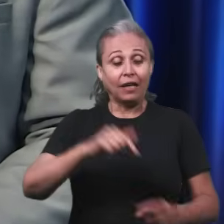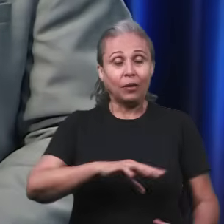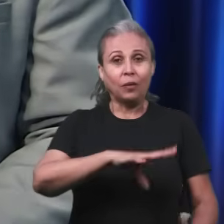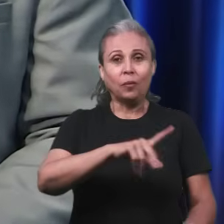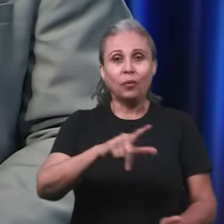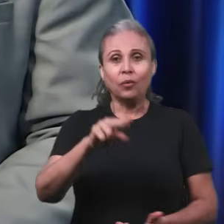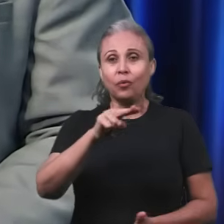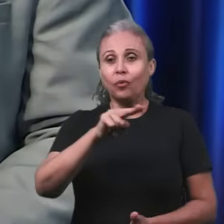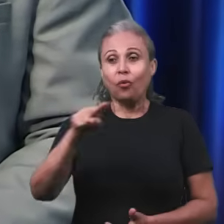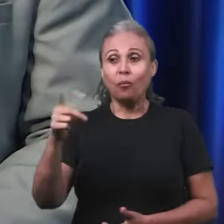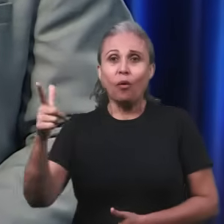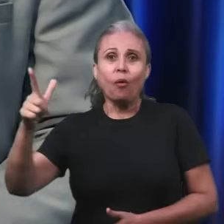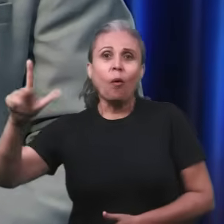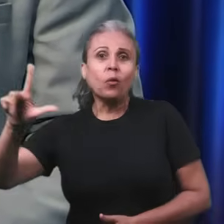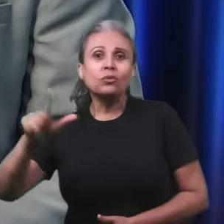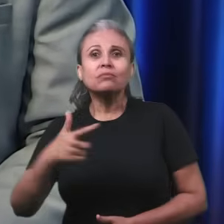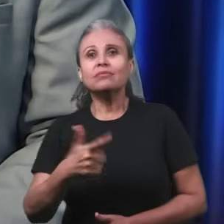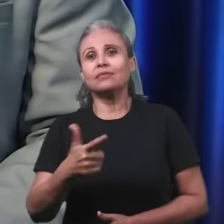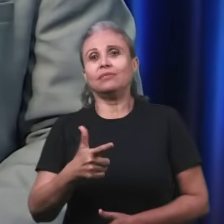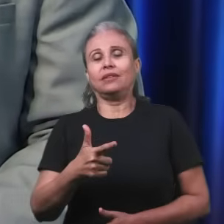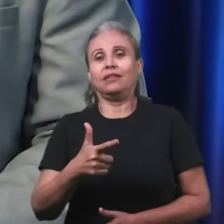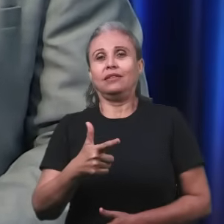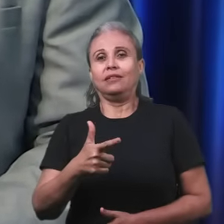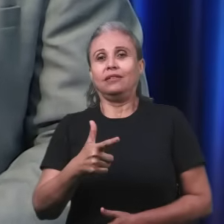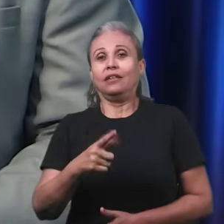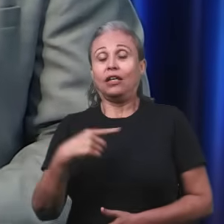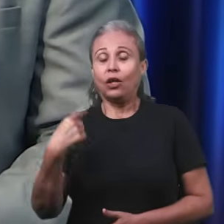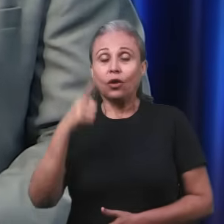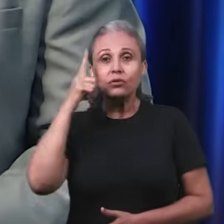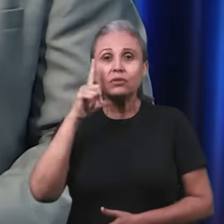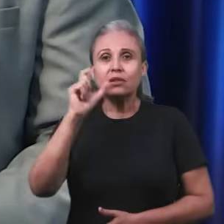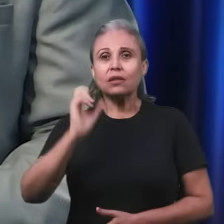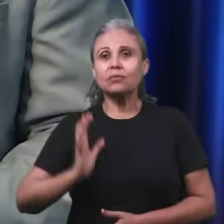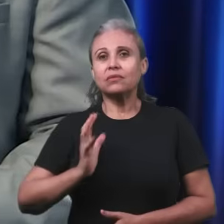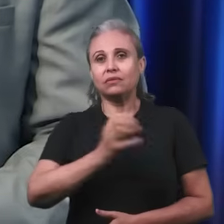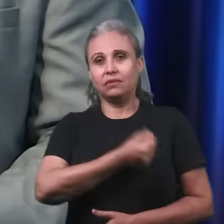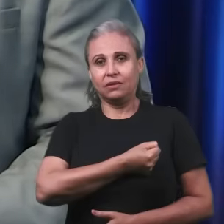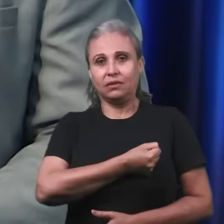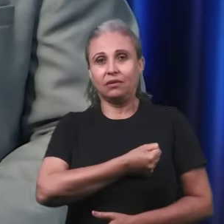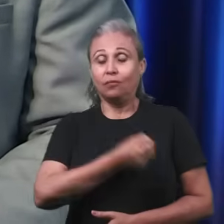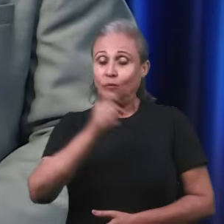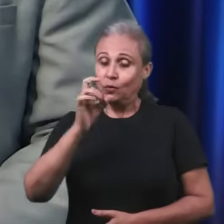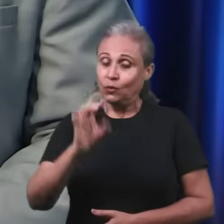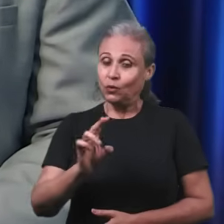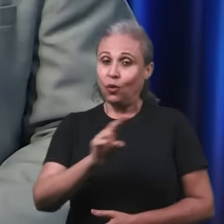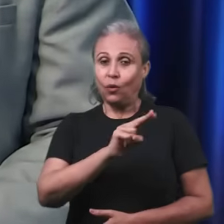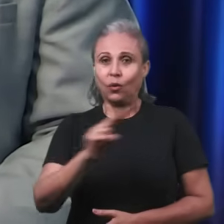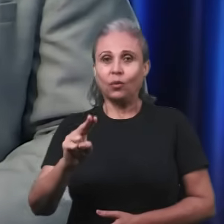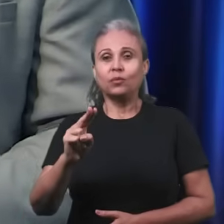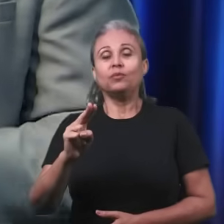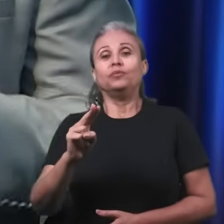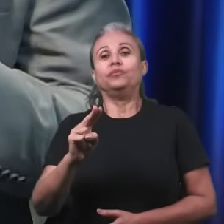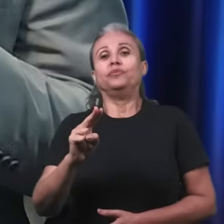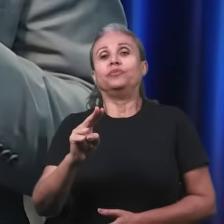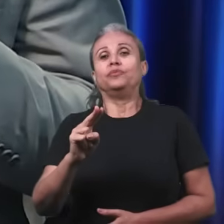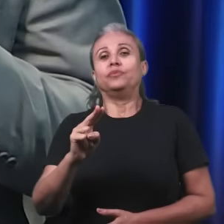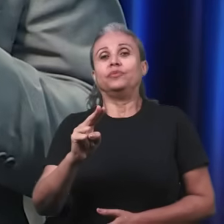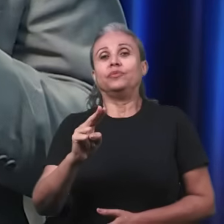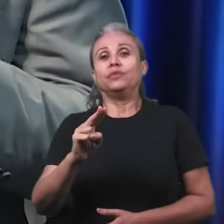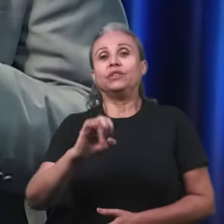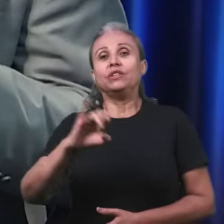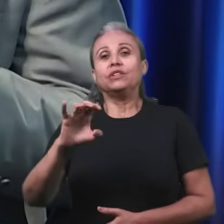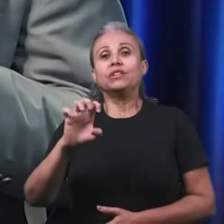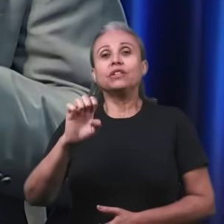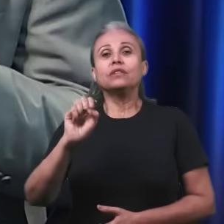há pelo qual devamos ser salvos, senão, né, naturalmente, pelo nome de Jesus. Então,